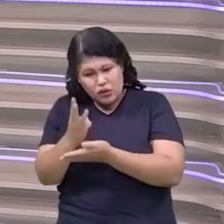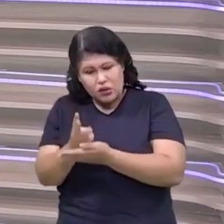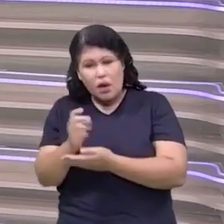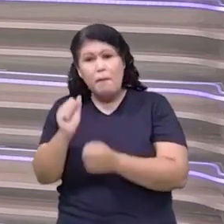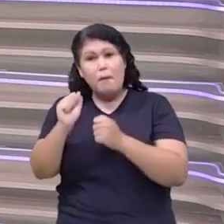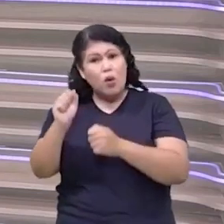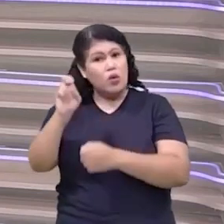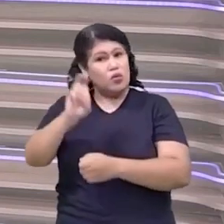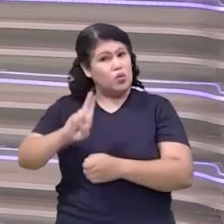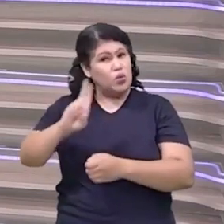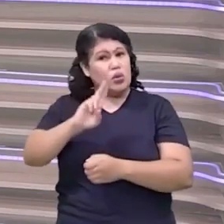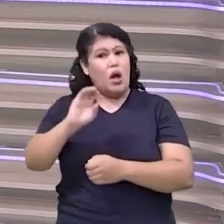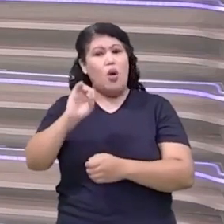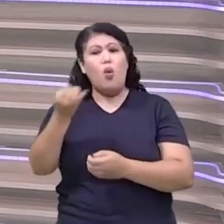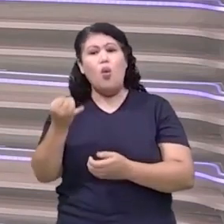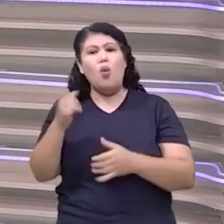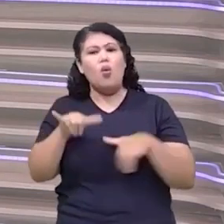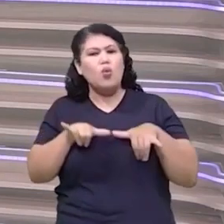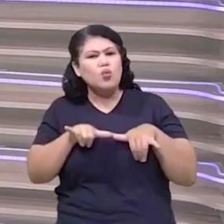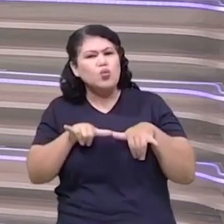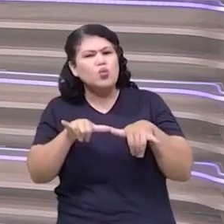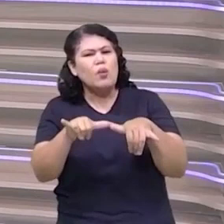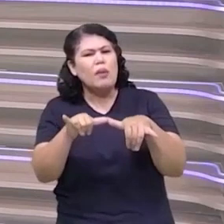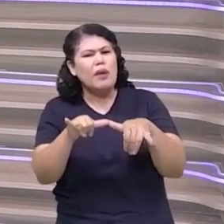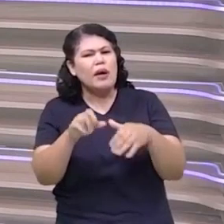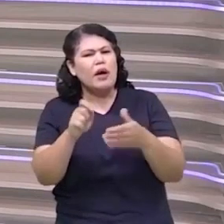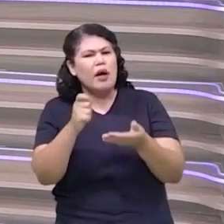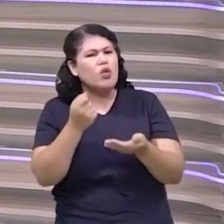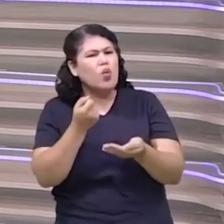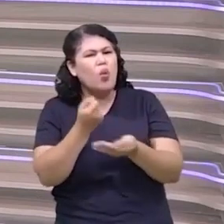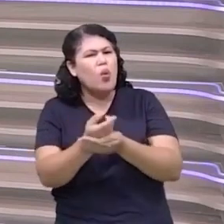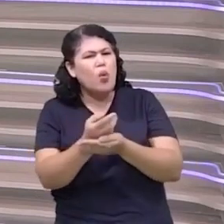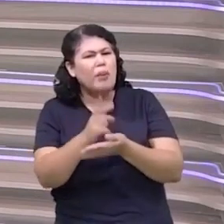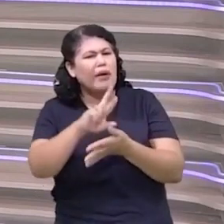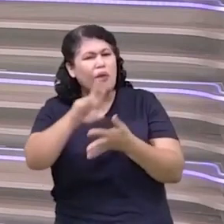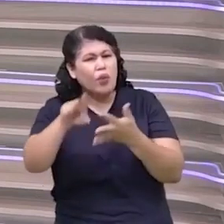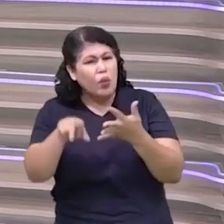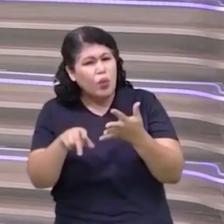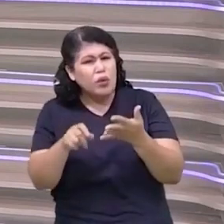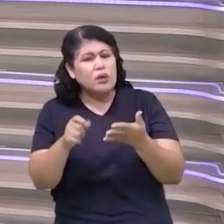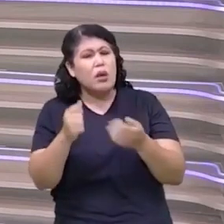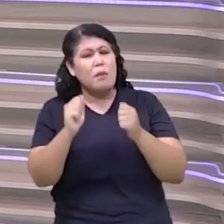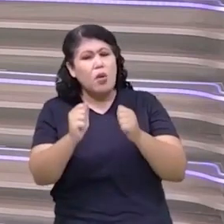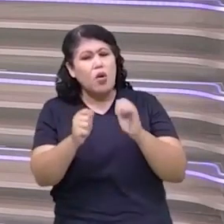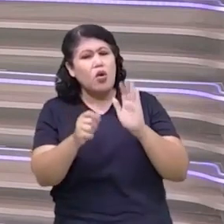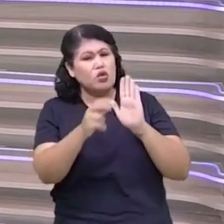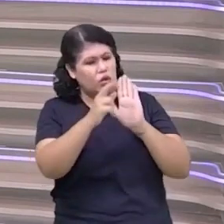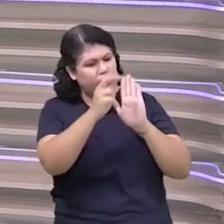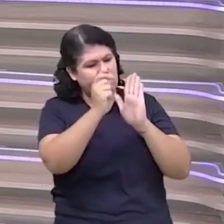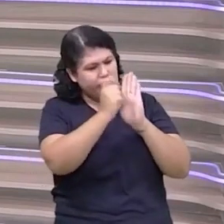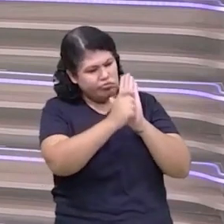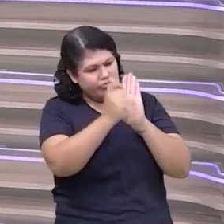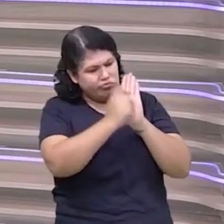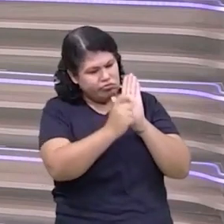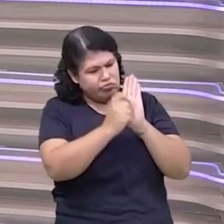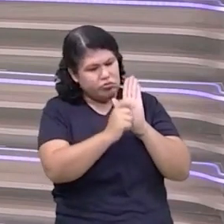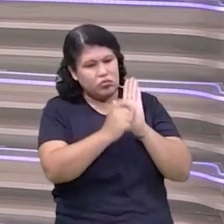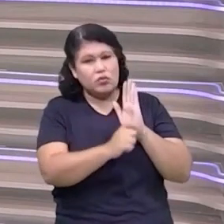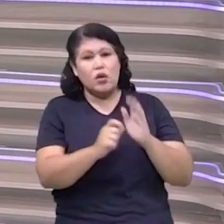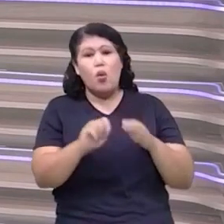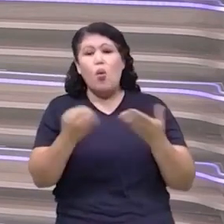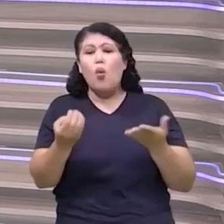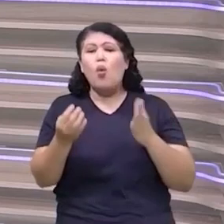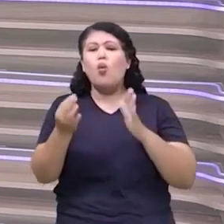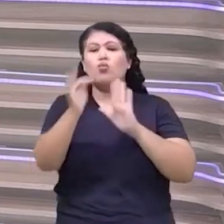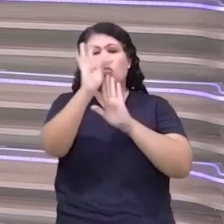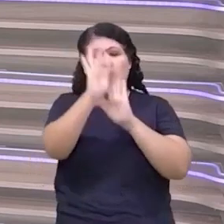numa lista de itens que eu vou comprar no supermercado, para eu usar numa referência de um texto, para eu usar até